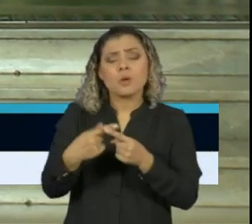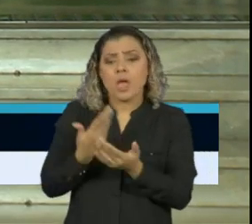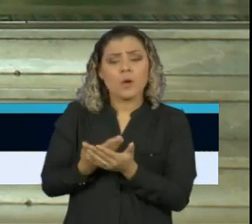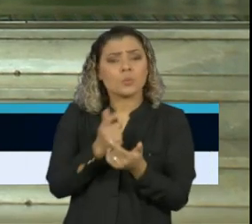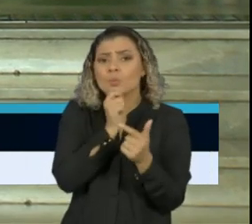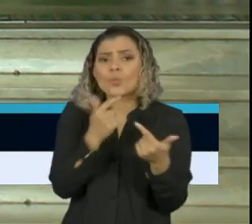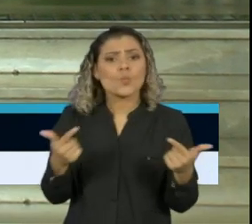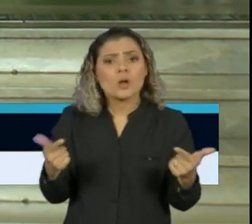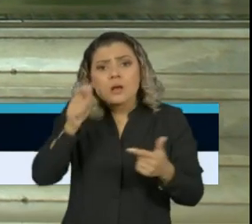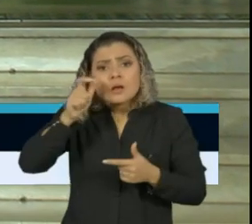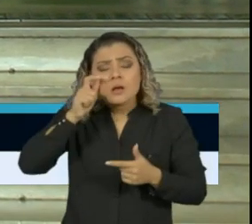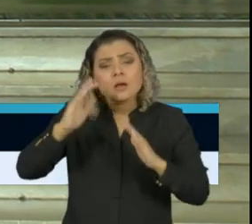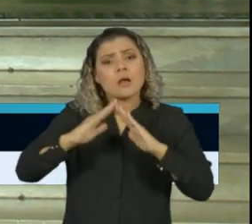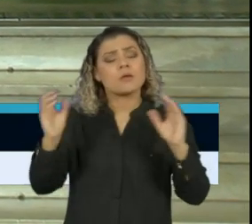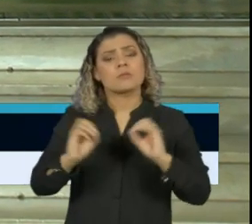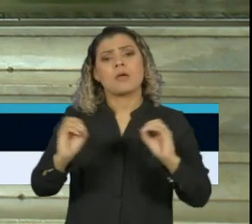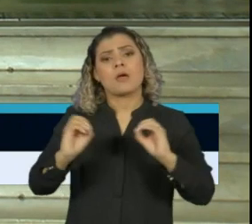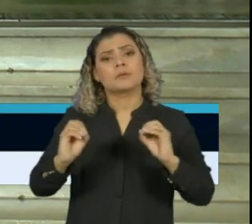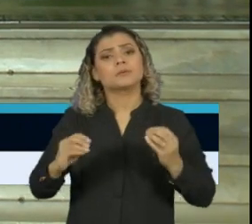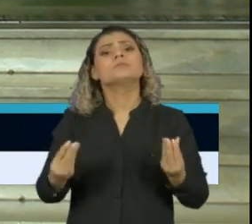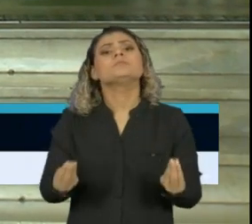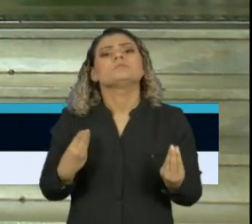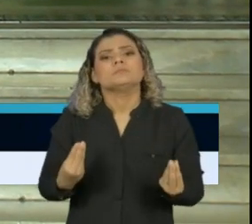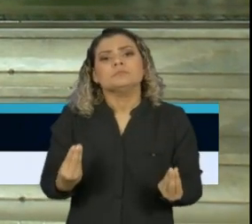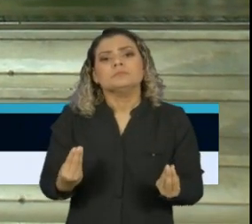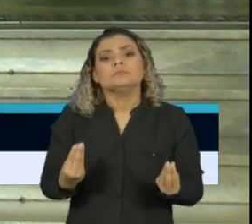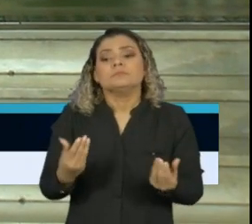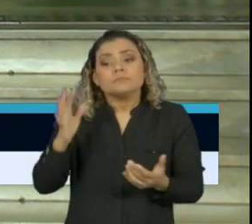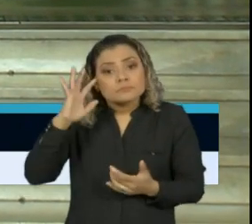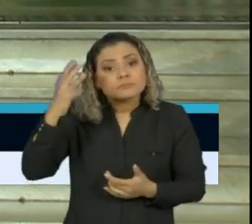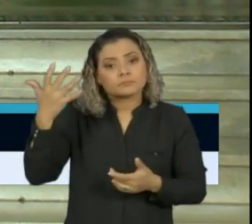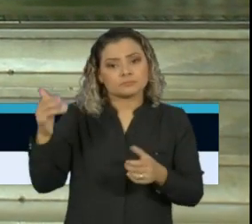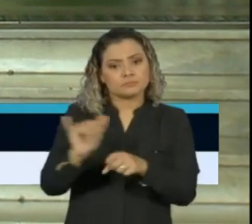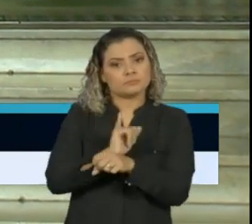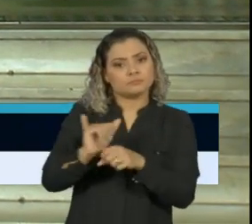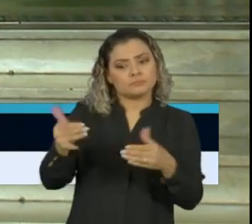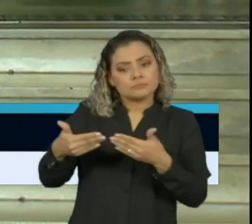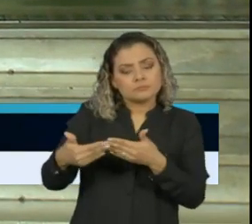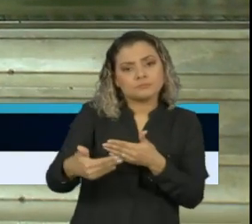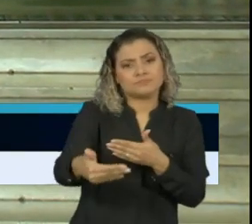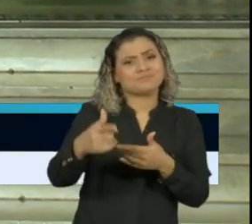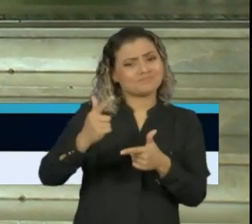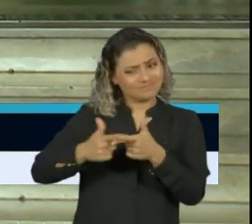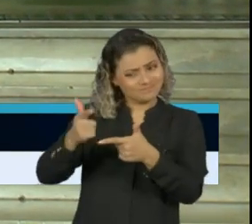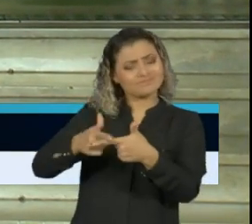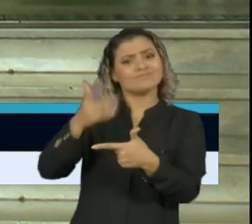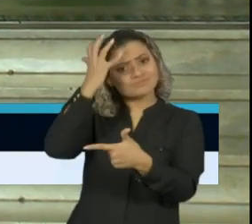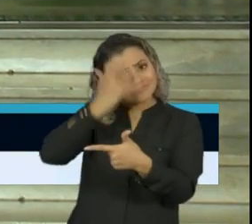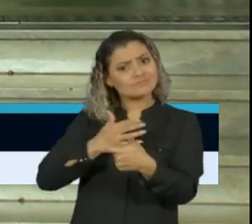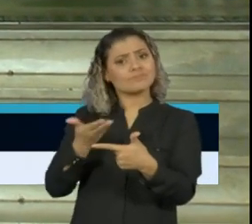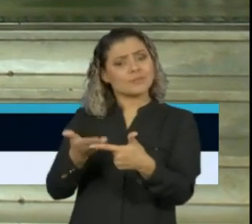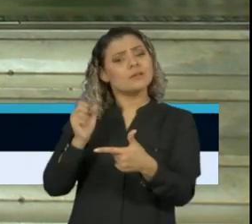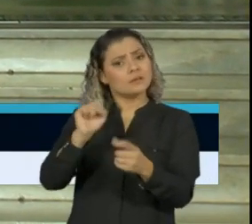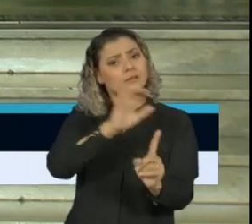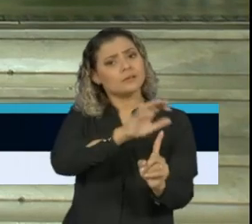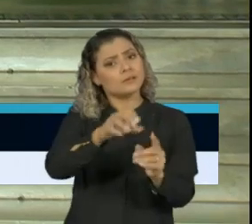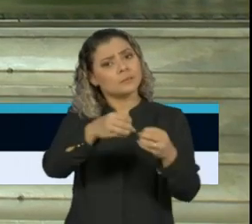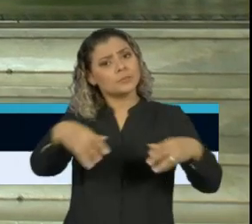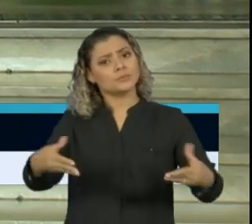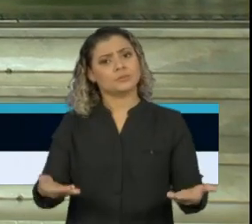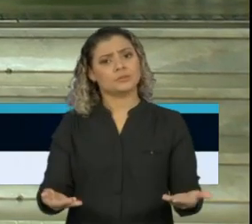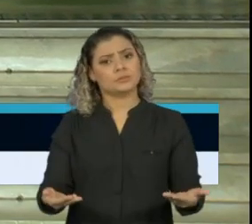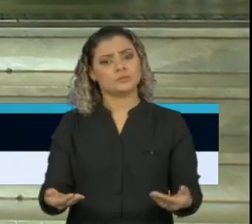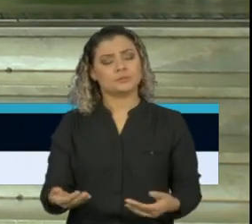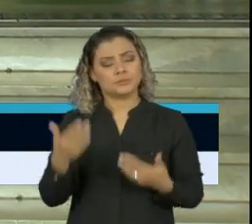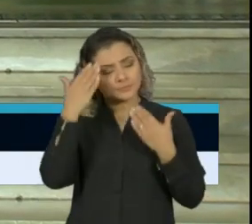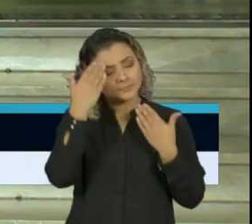por conta desse planejamento devido à pandemia. Como enfrentar esse obstáculo, que é um obstáculo que pode afetar muitas famílias?